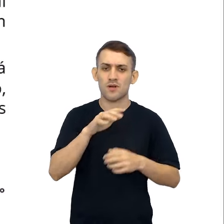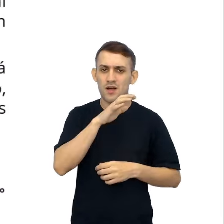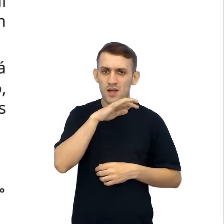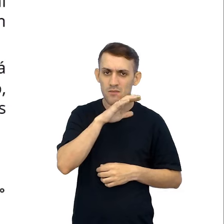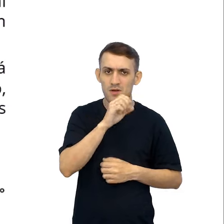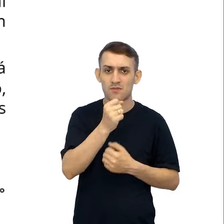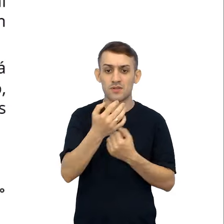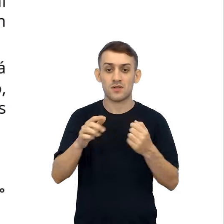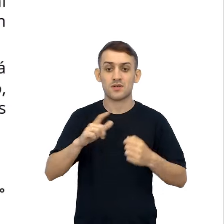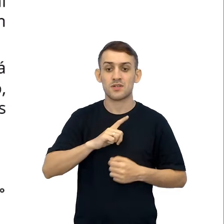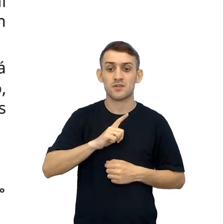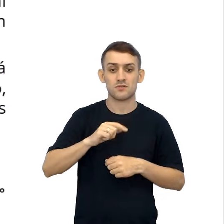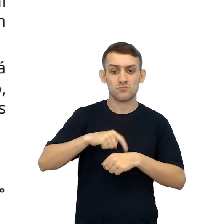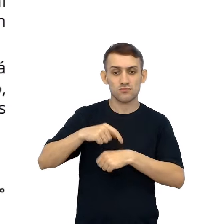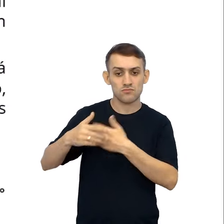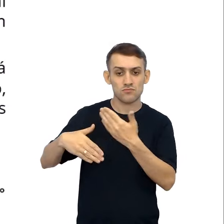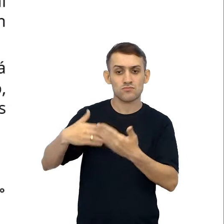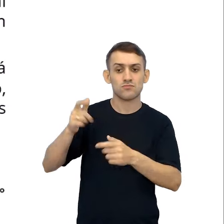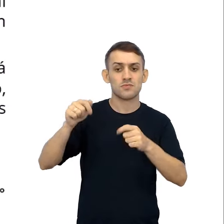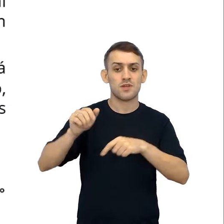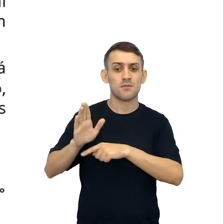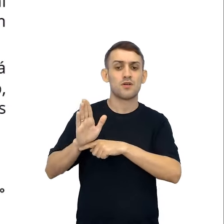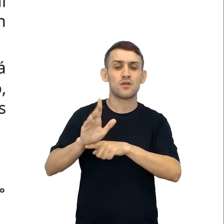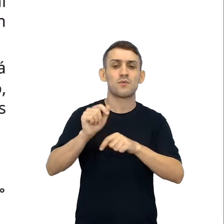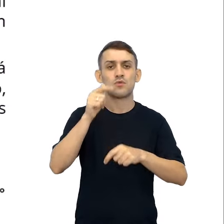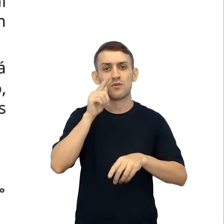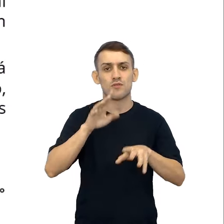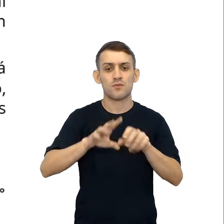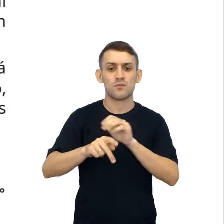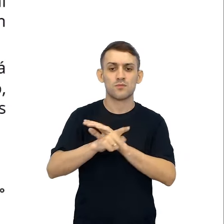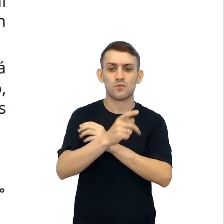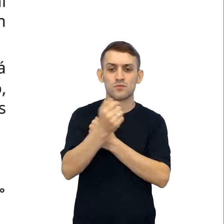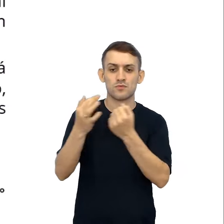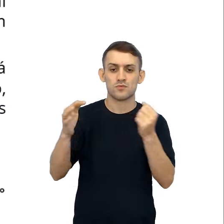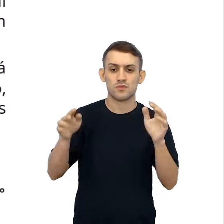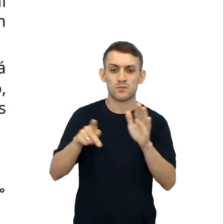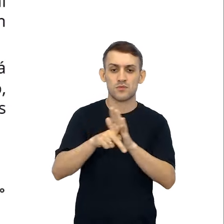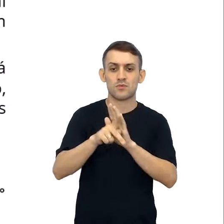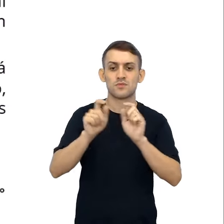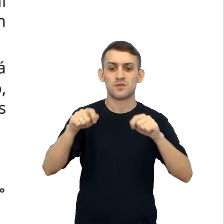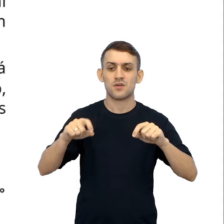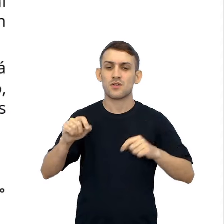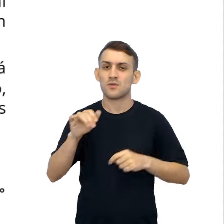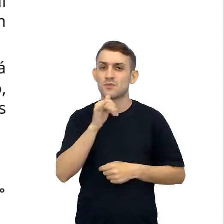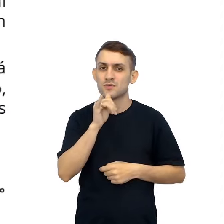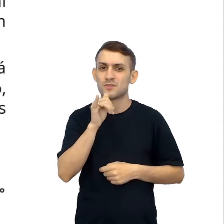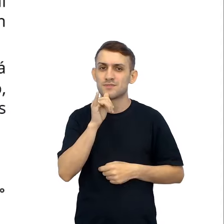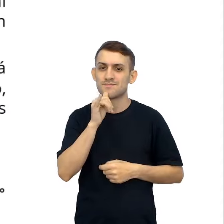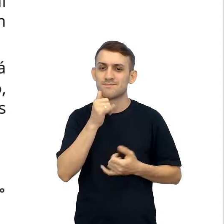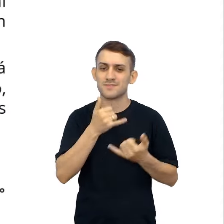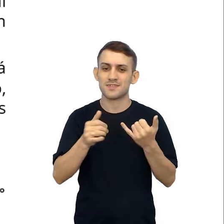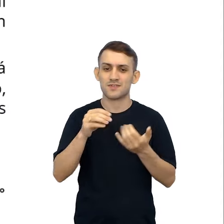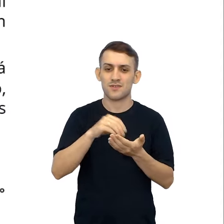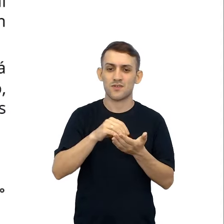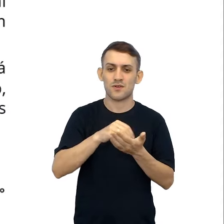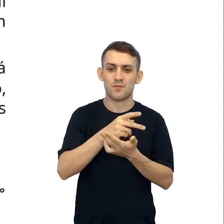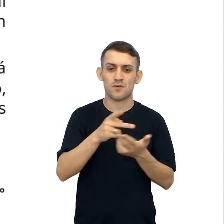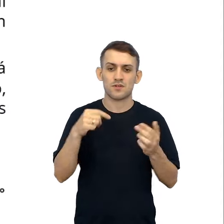animal que, ao longo do tempo, contribuíram para a formação da paisagem, propiciando tanto uma fauna e flora